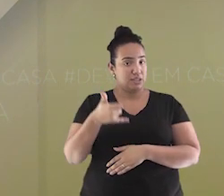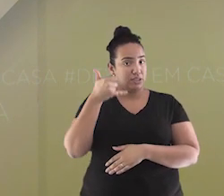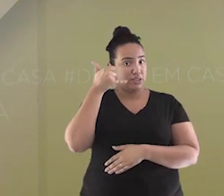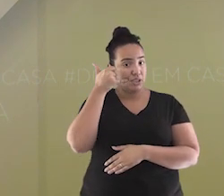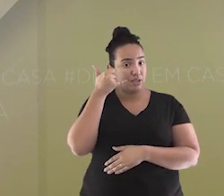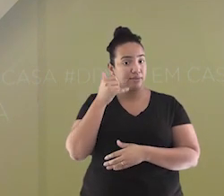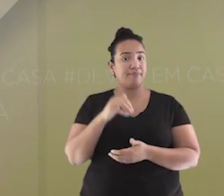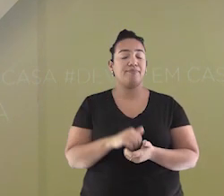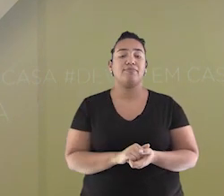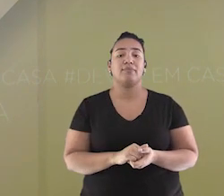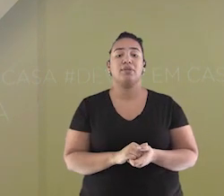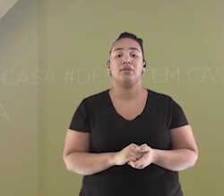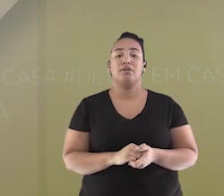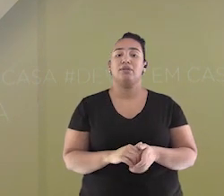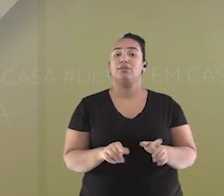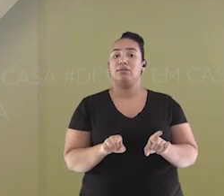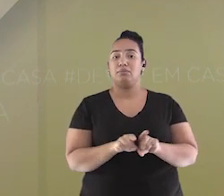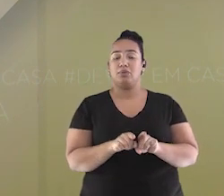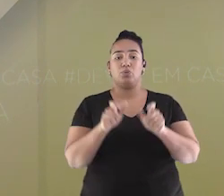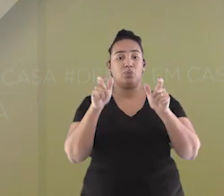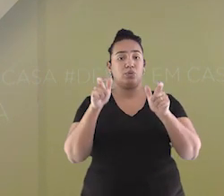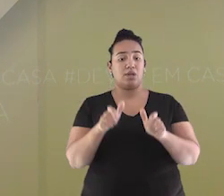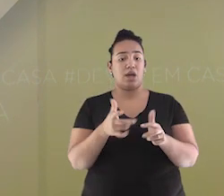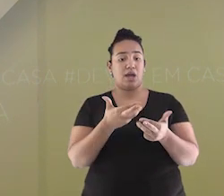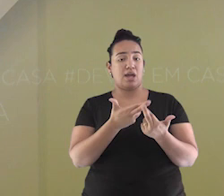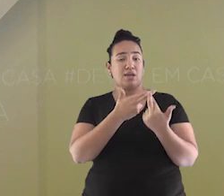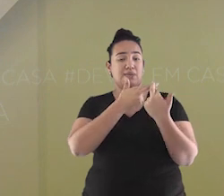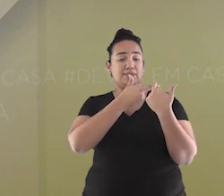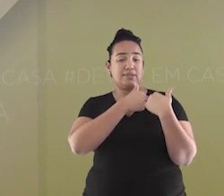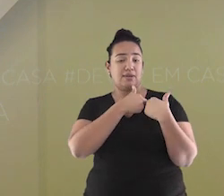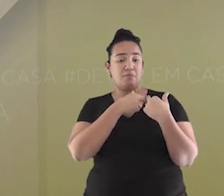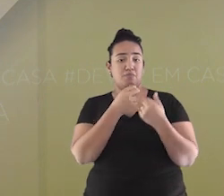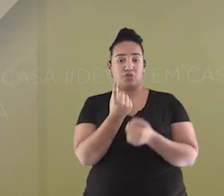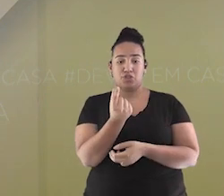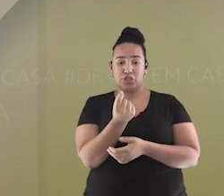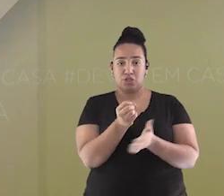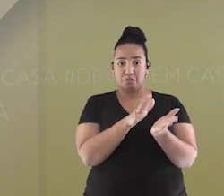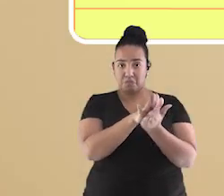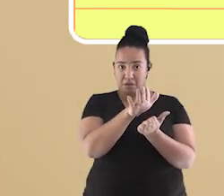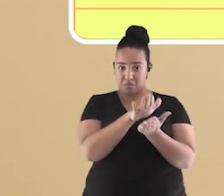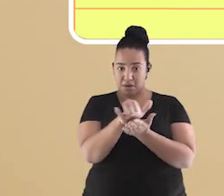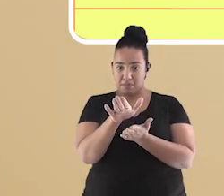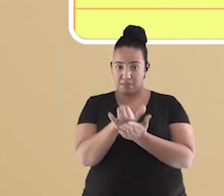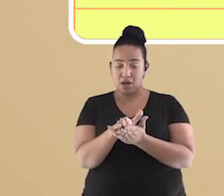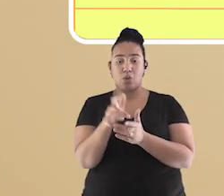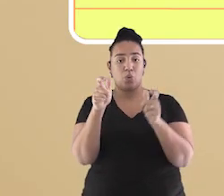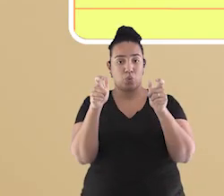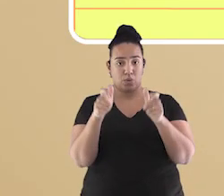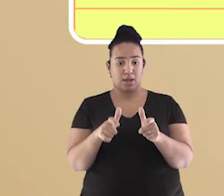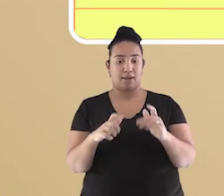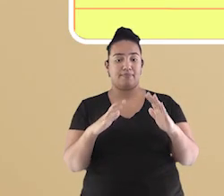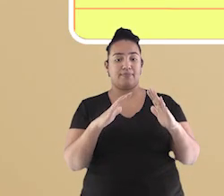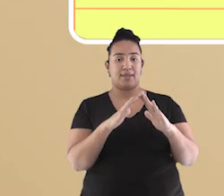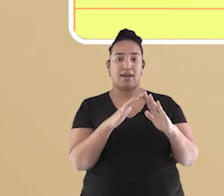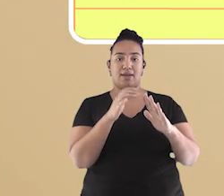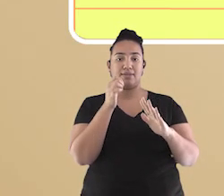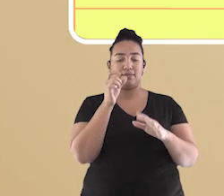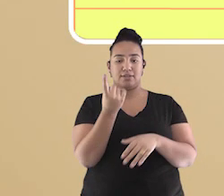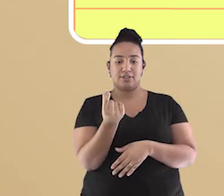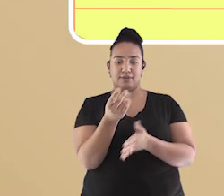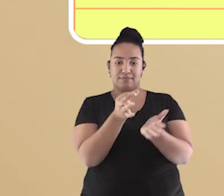o local responsável por fabricar moedas e dinheiro no Brasil é a Casa da Moeda. A Casa da Moeda foi criada